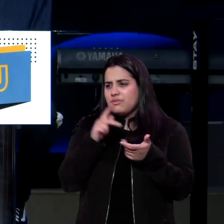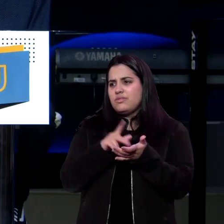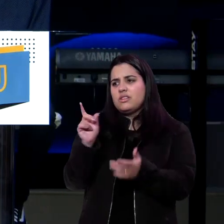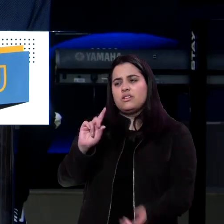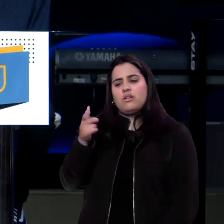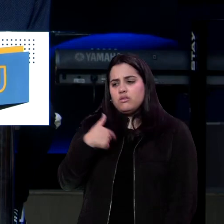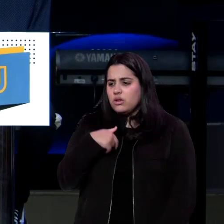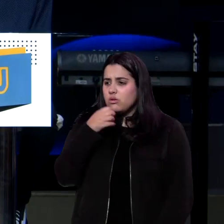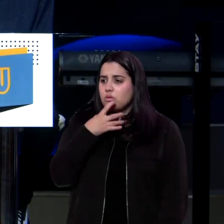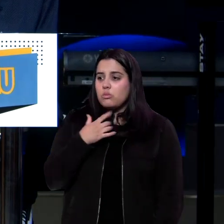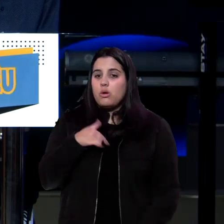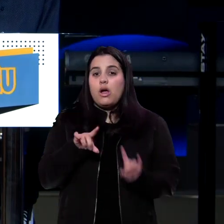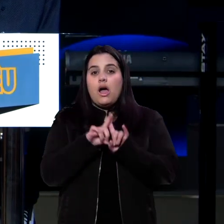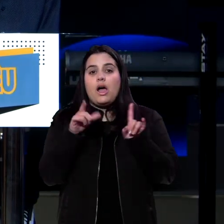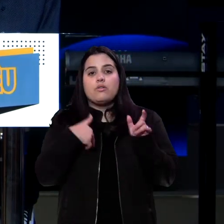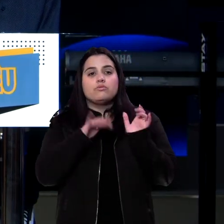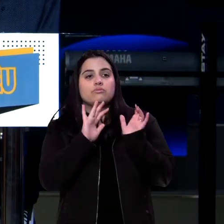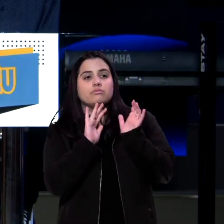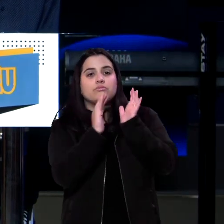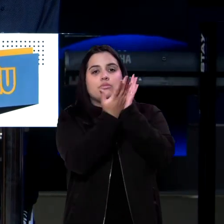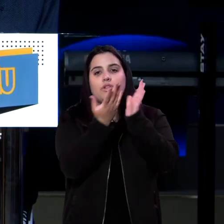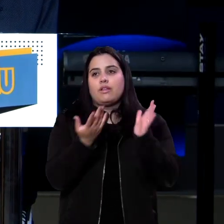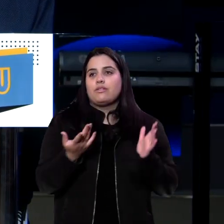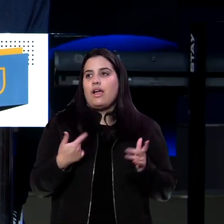verdade. Eu vou bater a porta.